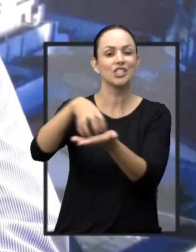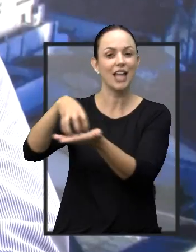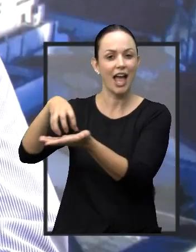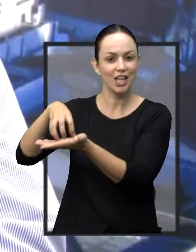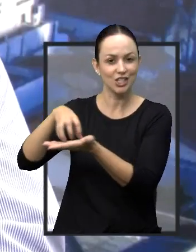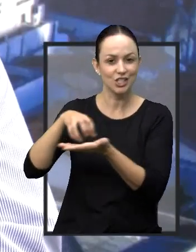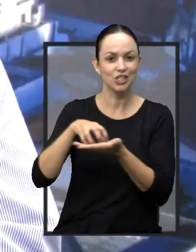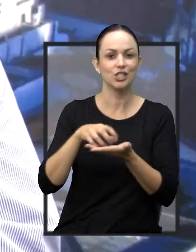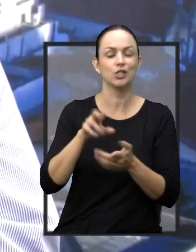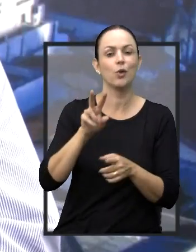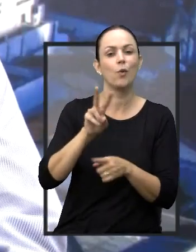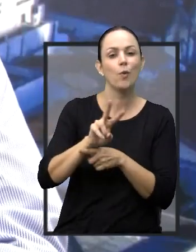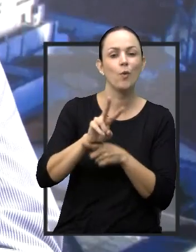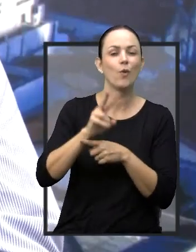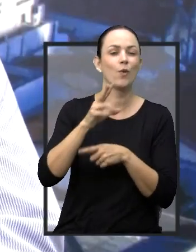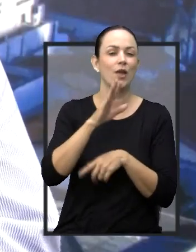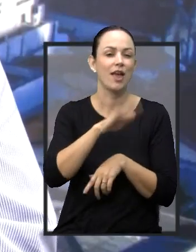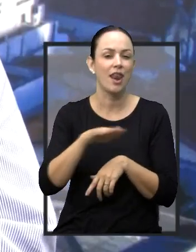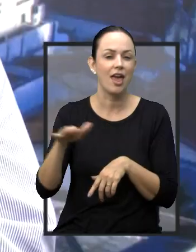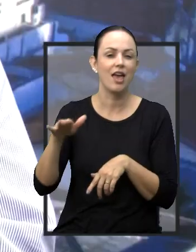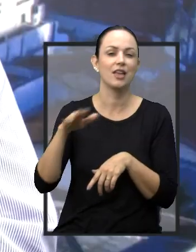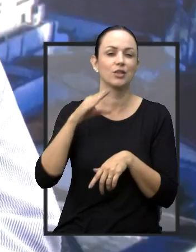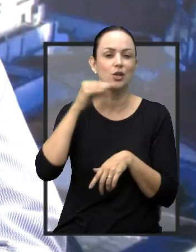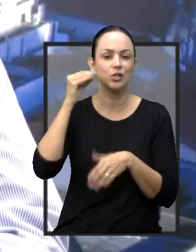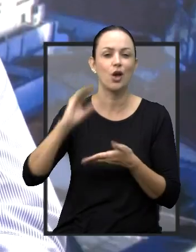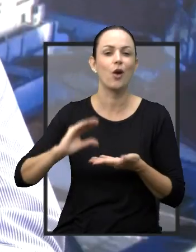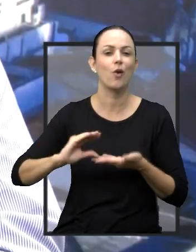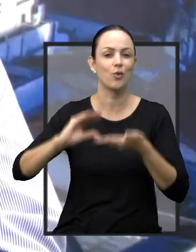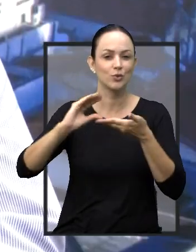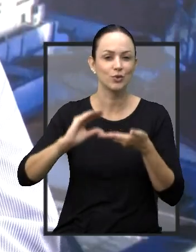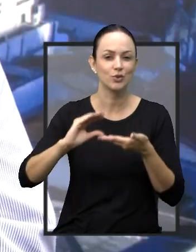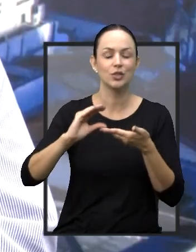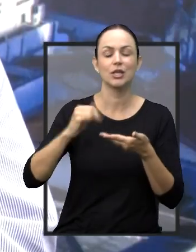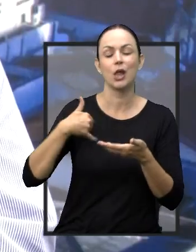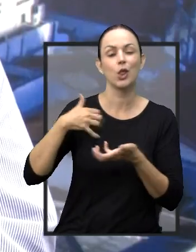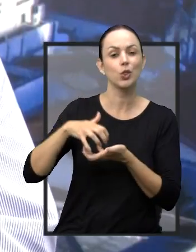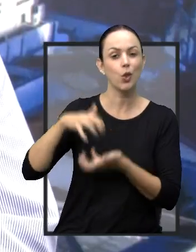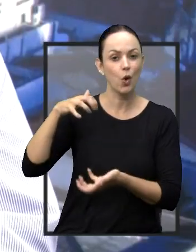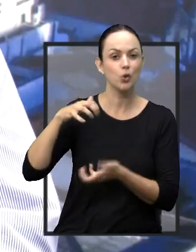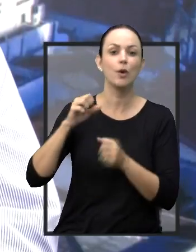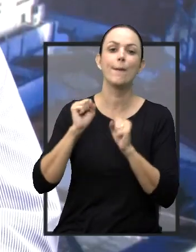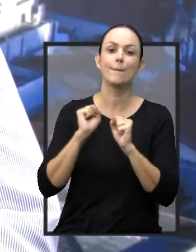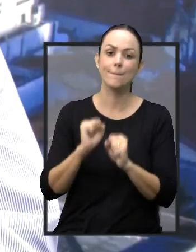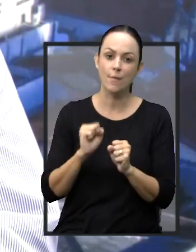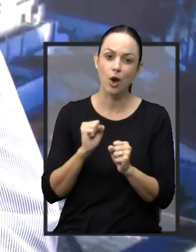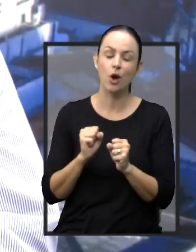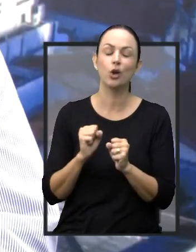ligadas à criança e adolescente, os conselhos, né, da criança, do adolescente e do idoso podem receber